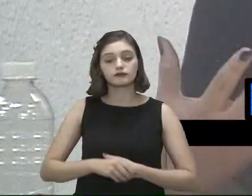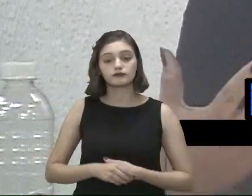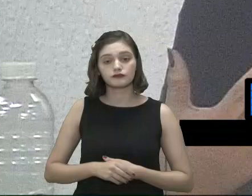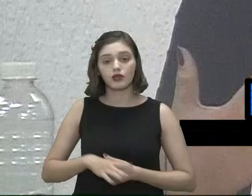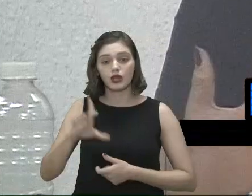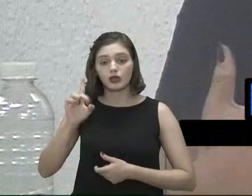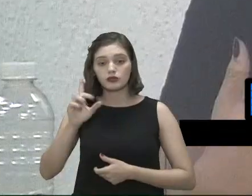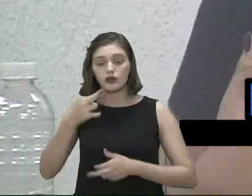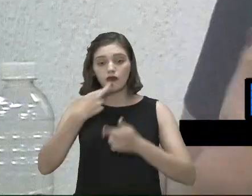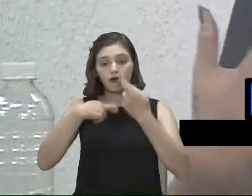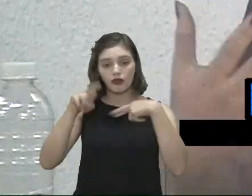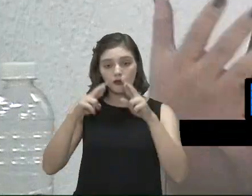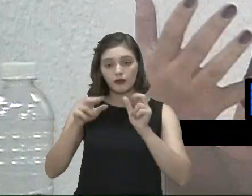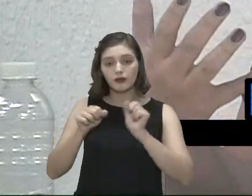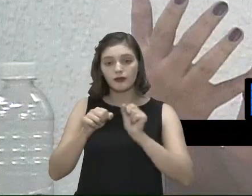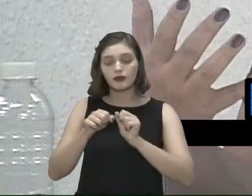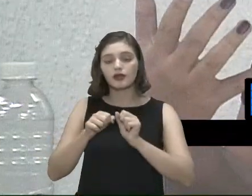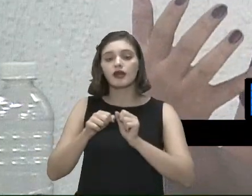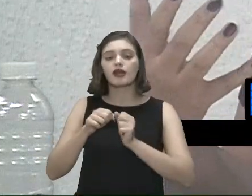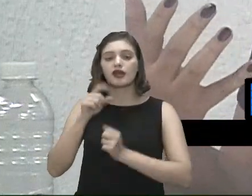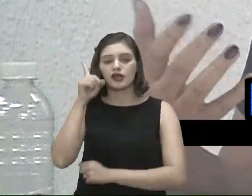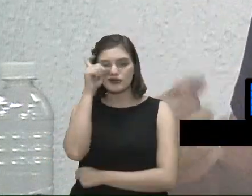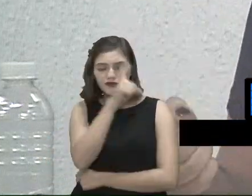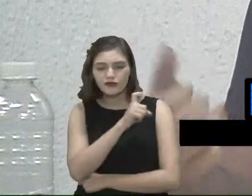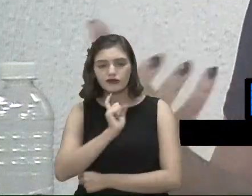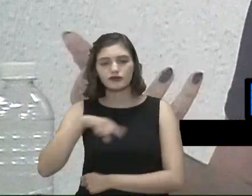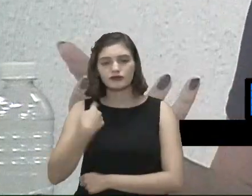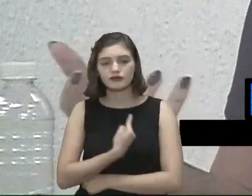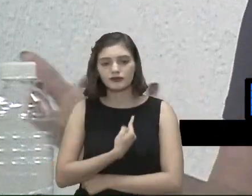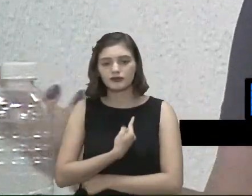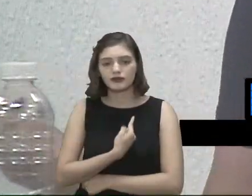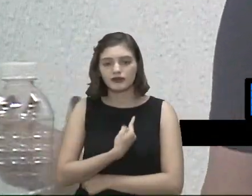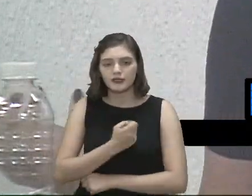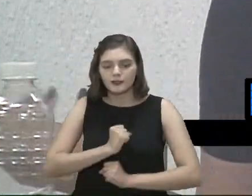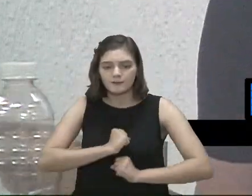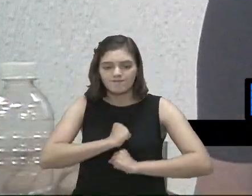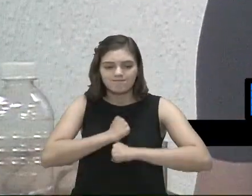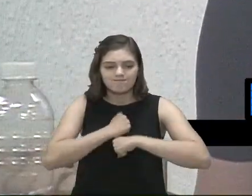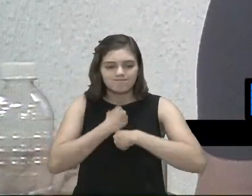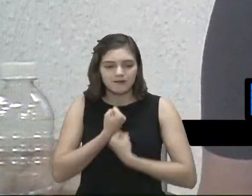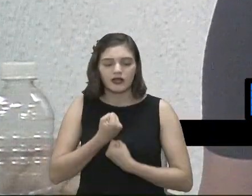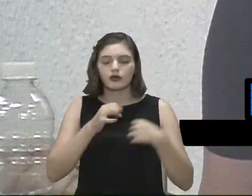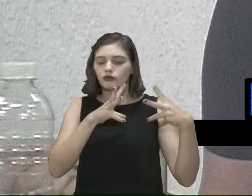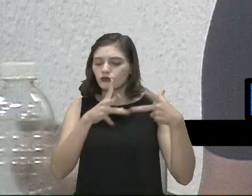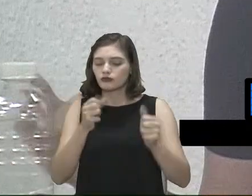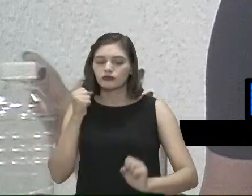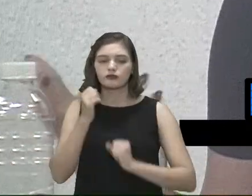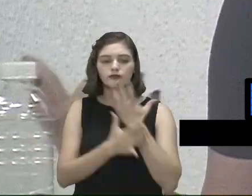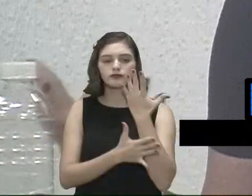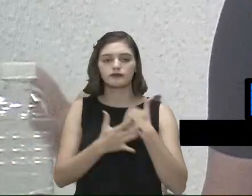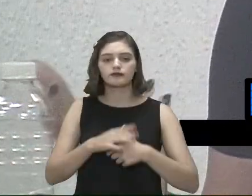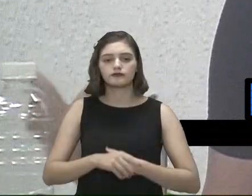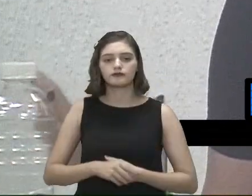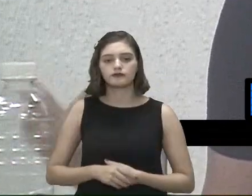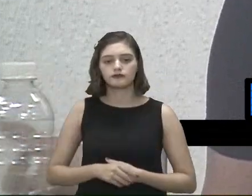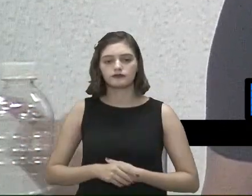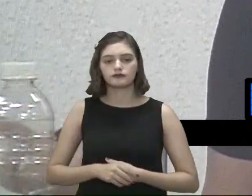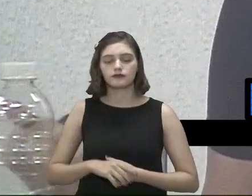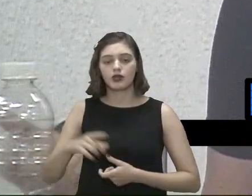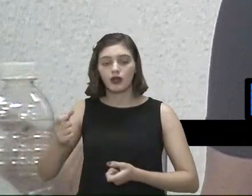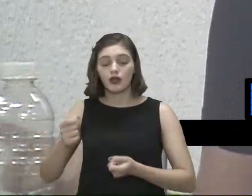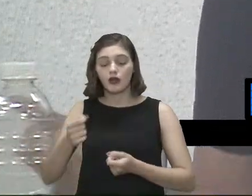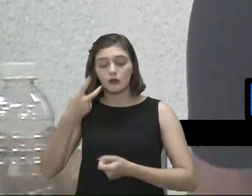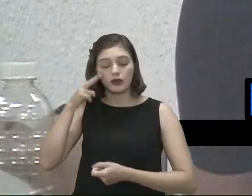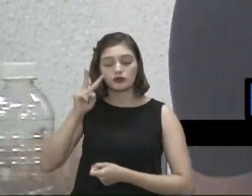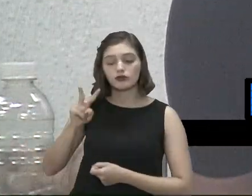só reclamando, mas é que é difícil, às vezes, a gente não ficar pé da vida com as coisas. Então, acender uma luz para que olhassem nossas condutas e